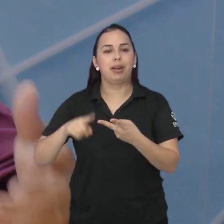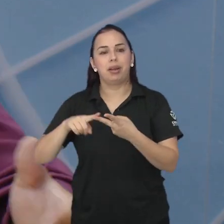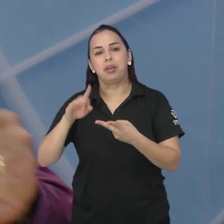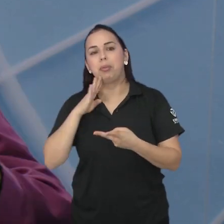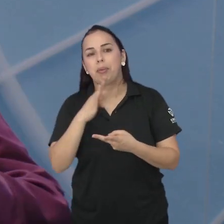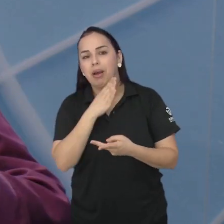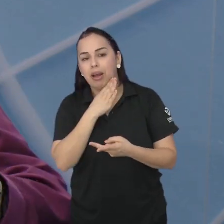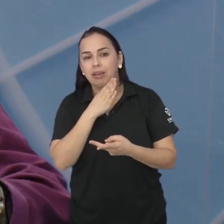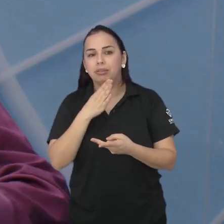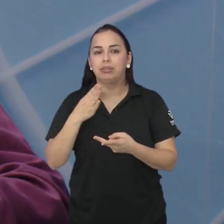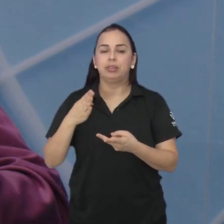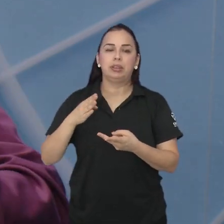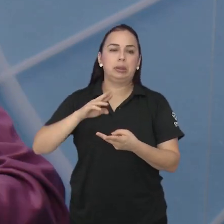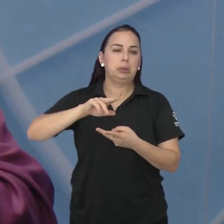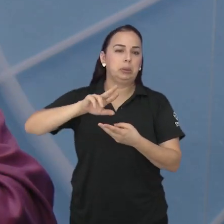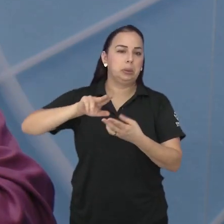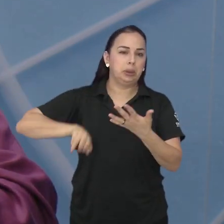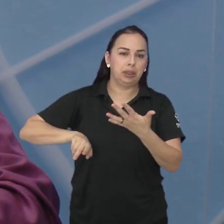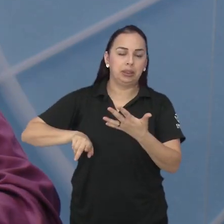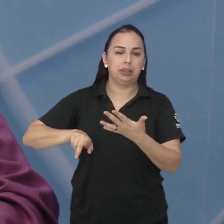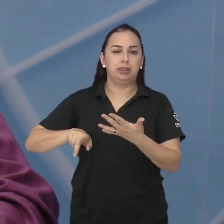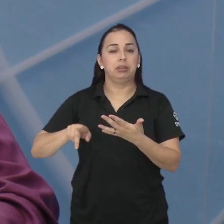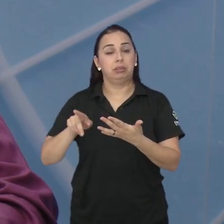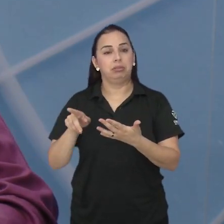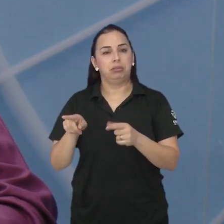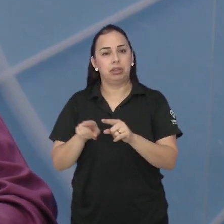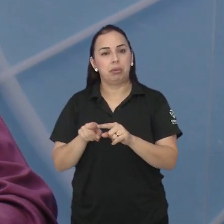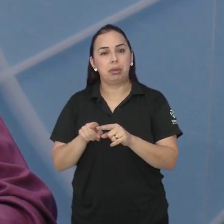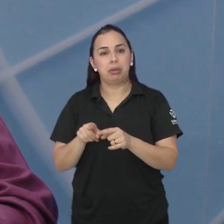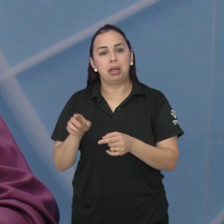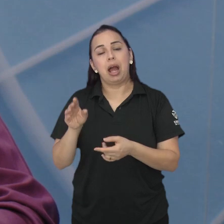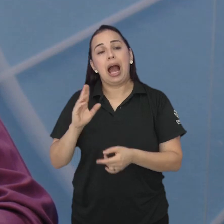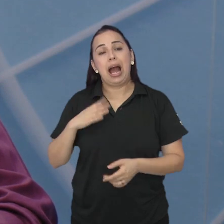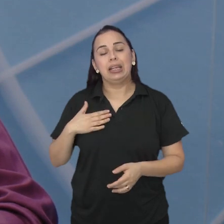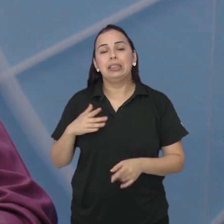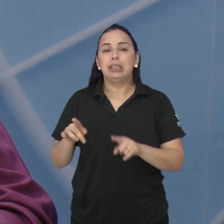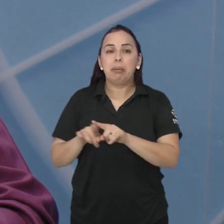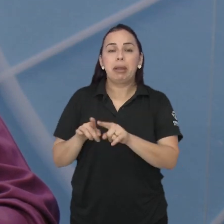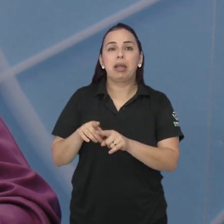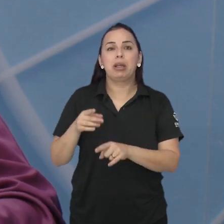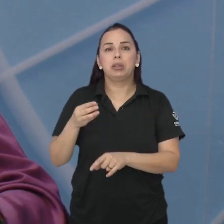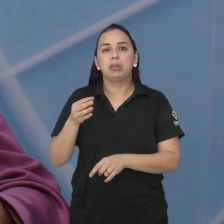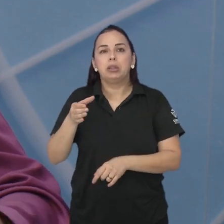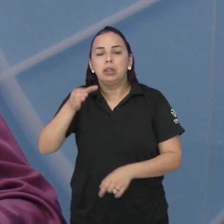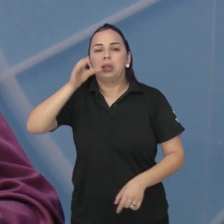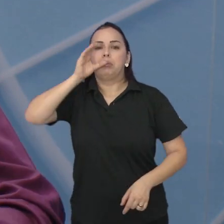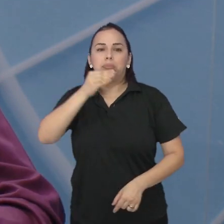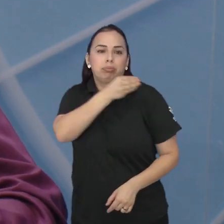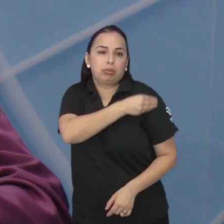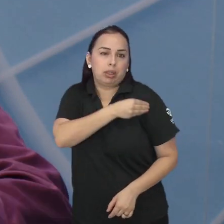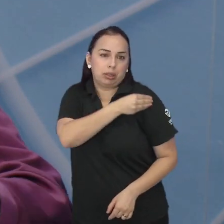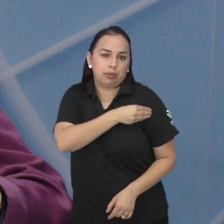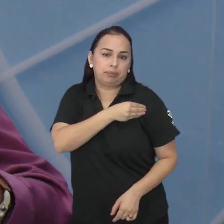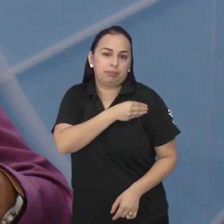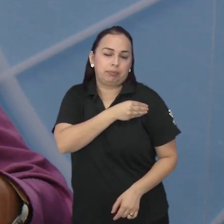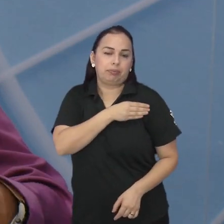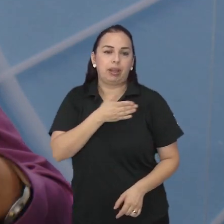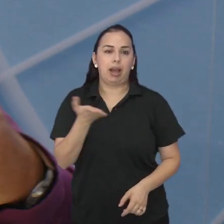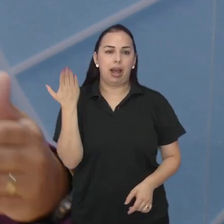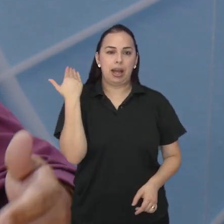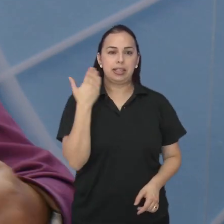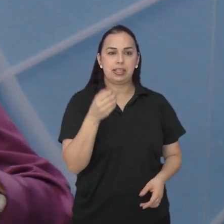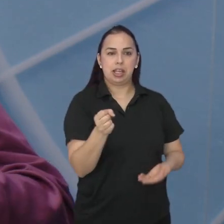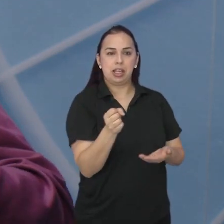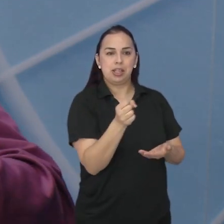seria os barzinhos, e aí a condição, né, até do uso etílico começa a ser aumentado. Às vezes aquela pessoa que fazia o uso